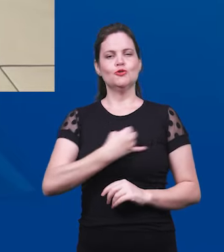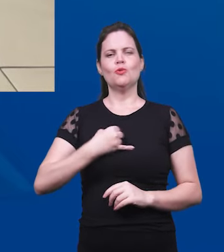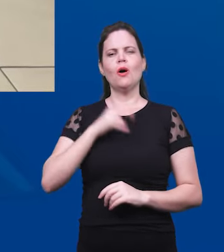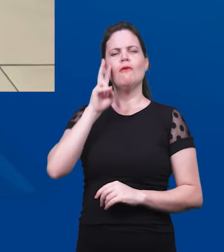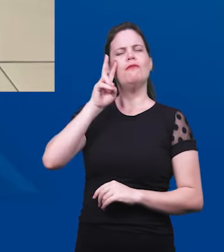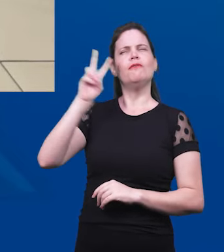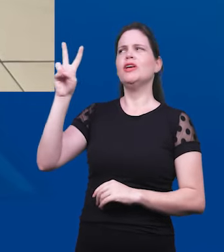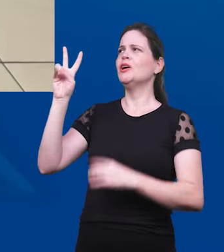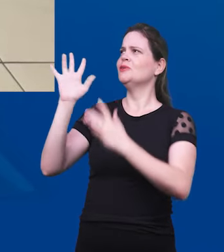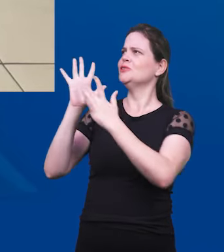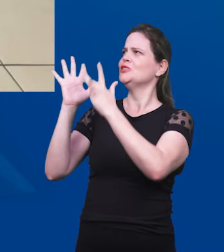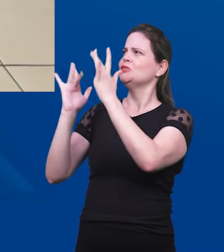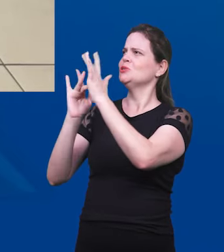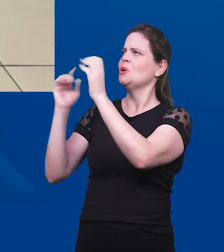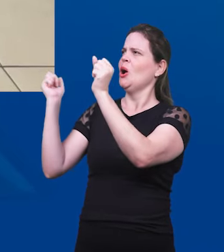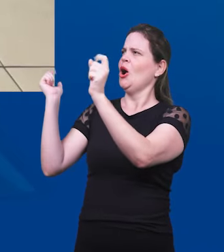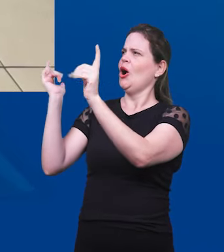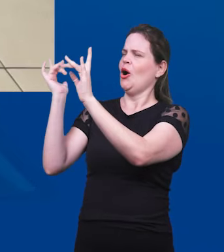viu Jesus